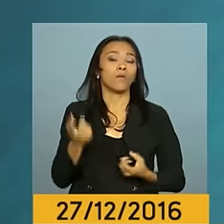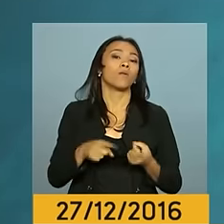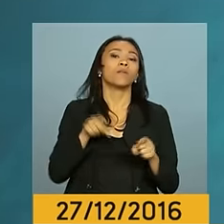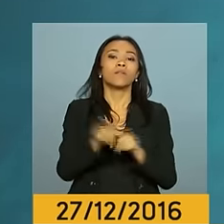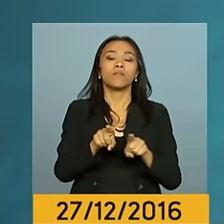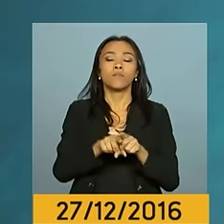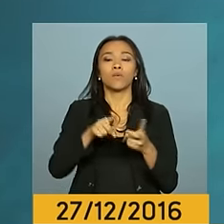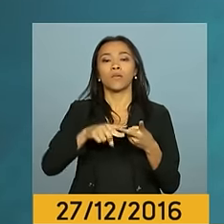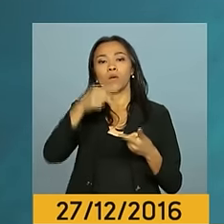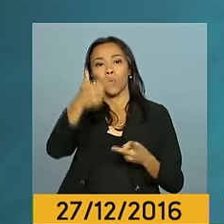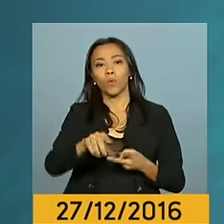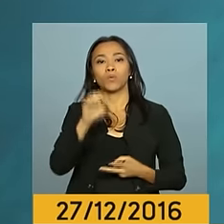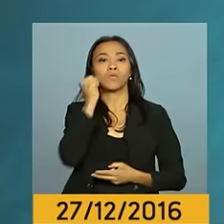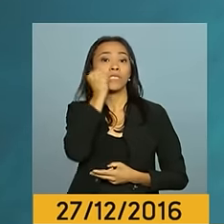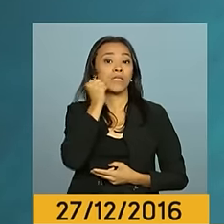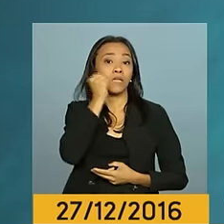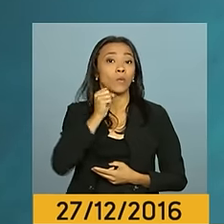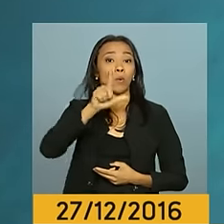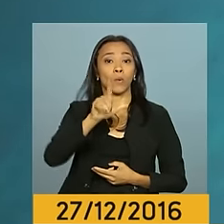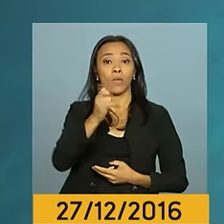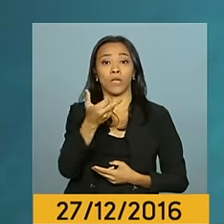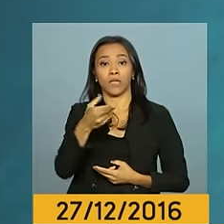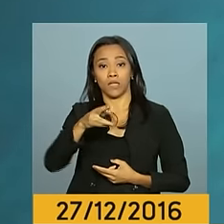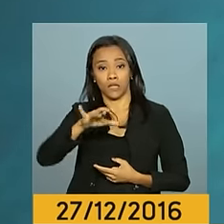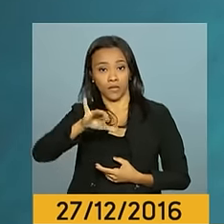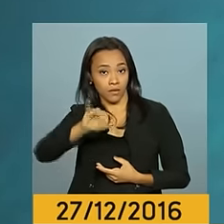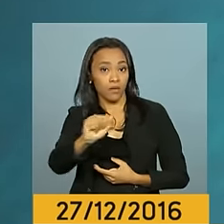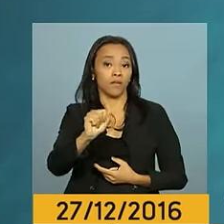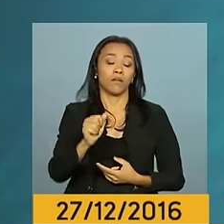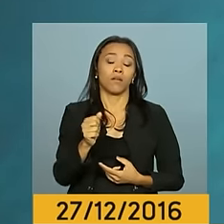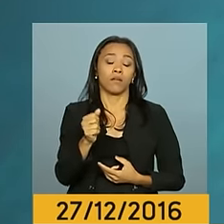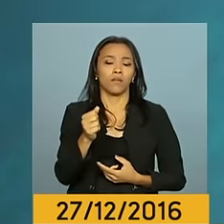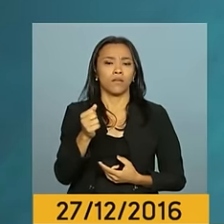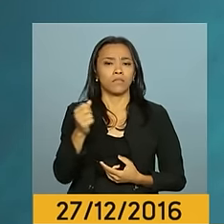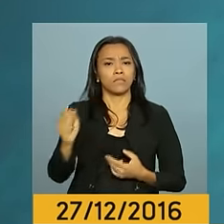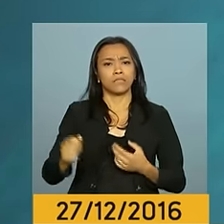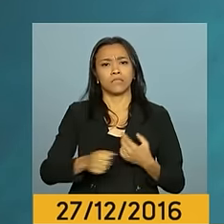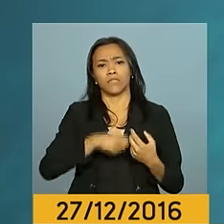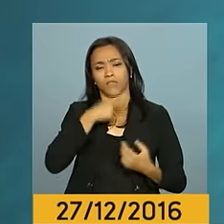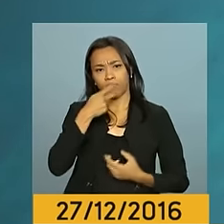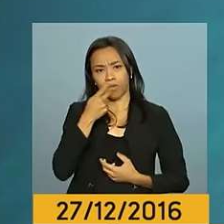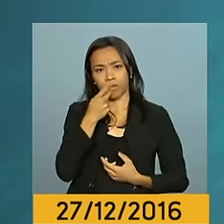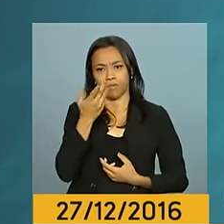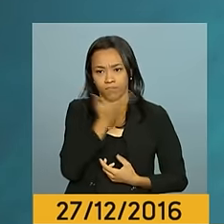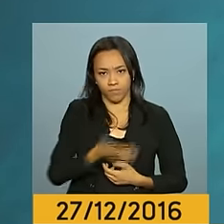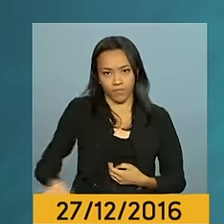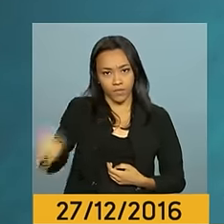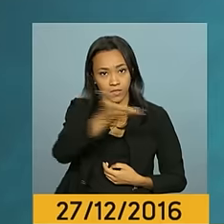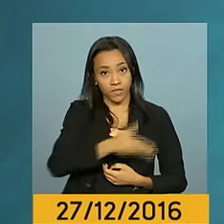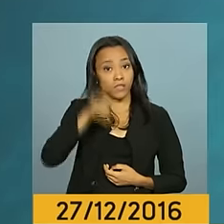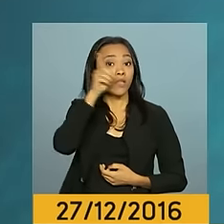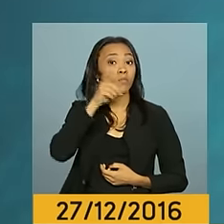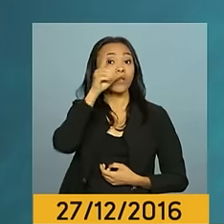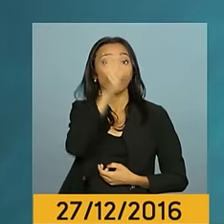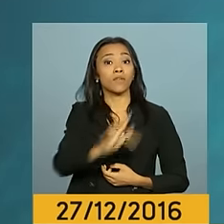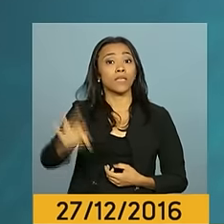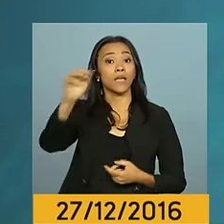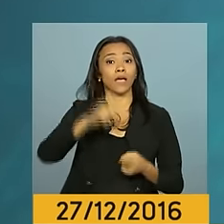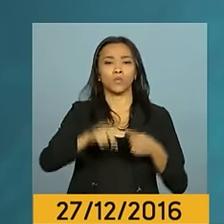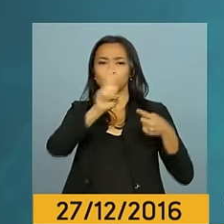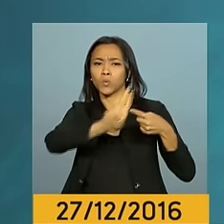Benito Lira em segundo lugar meus caríssimos deputados federais